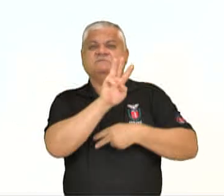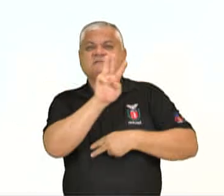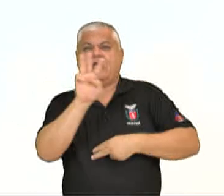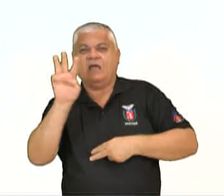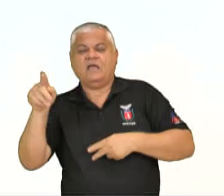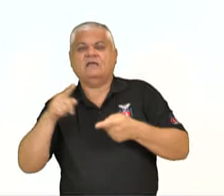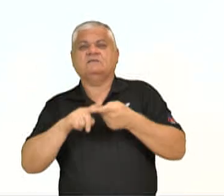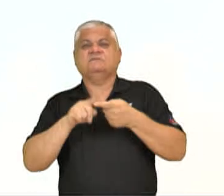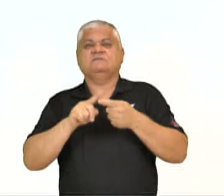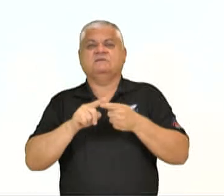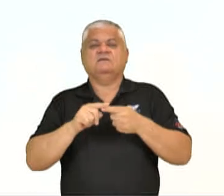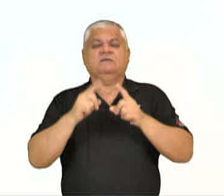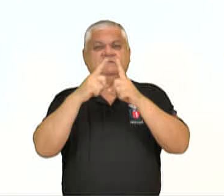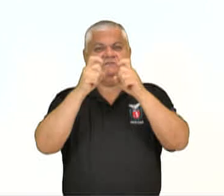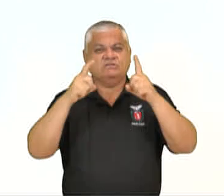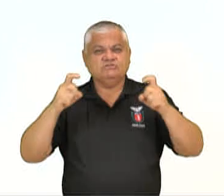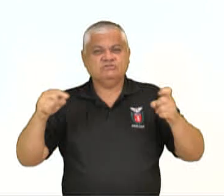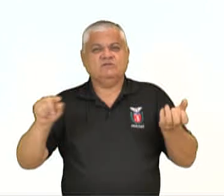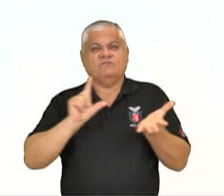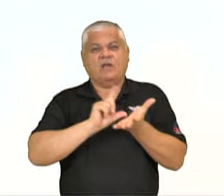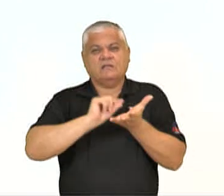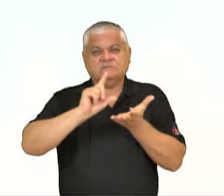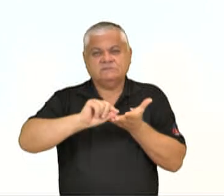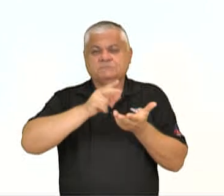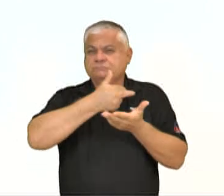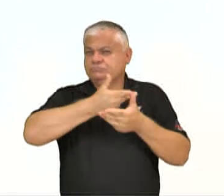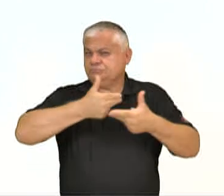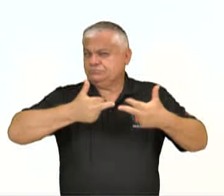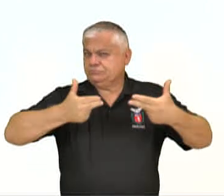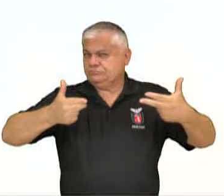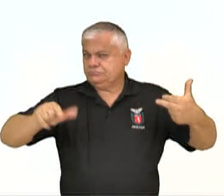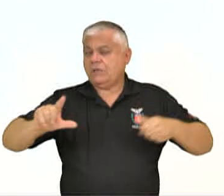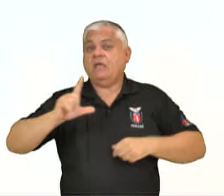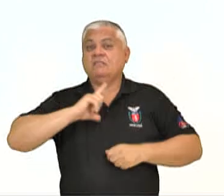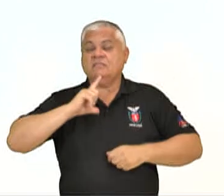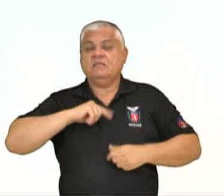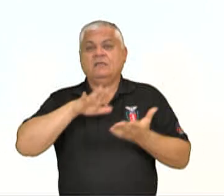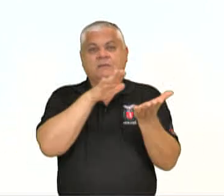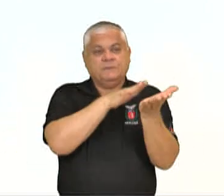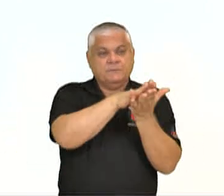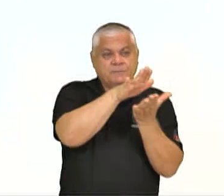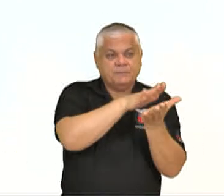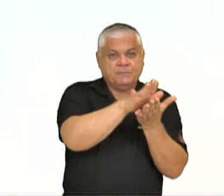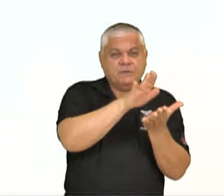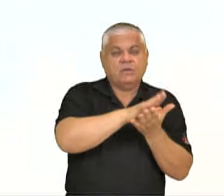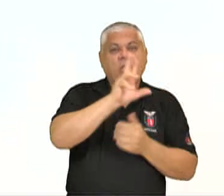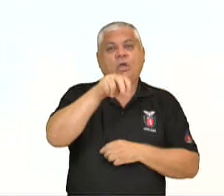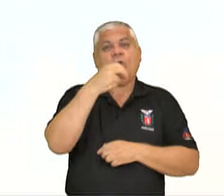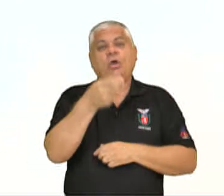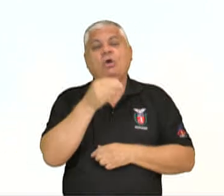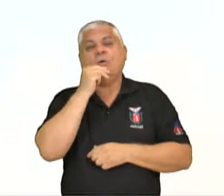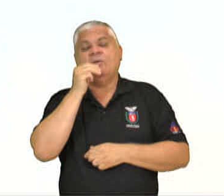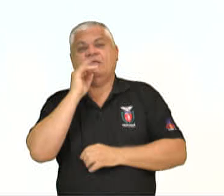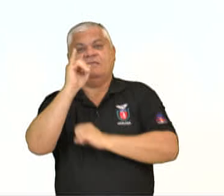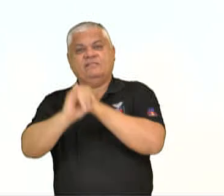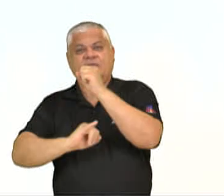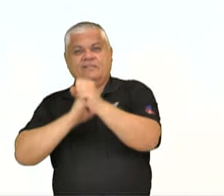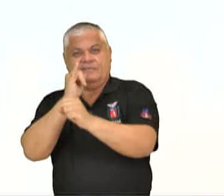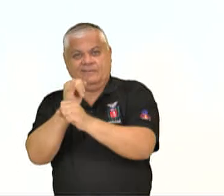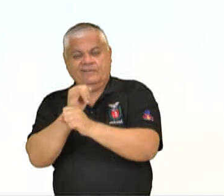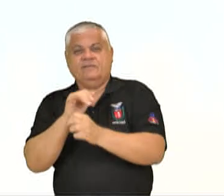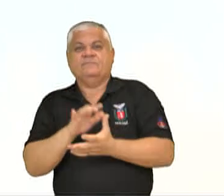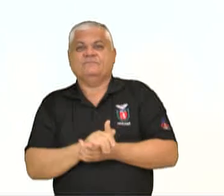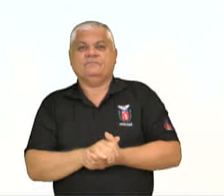científicos. Percebam que podemos ter esses textos informativos tanto no material impresso quanto nos ambientes virtuais. Ele